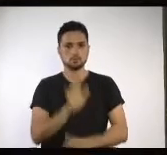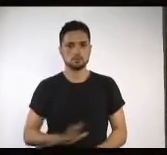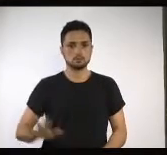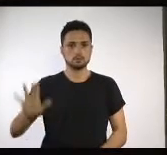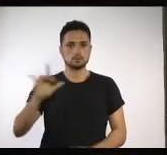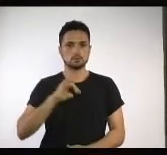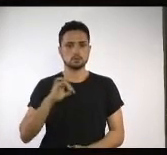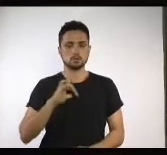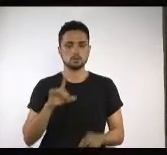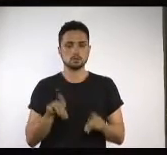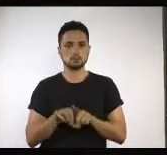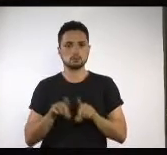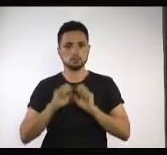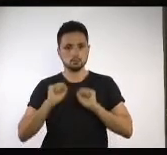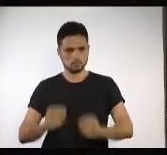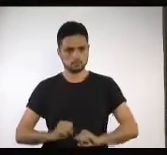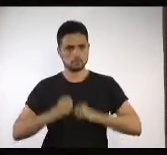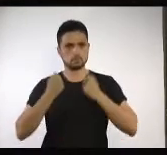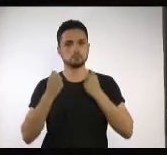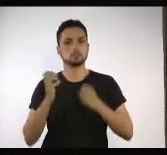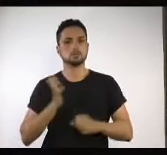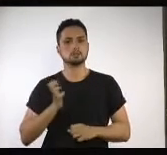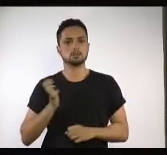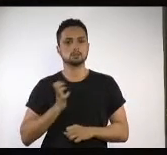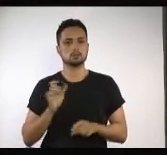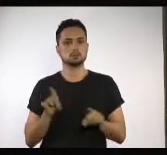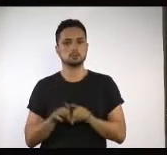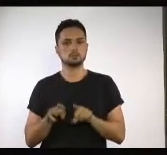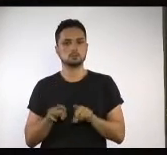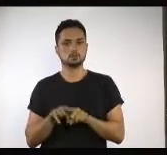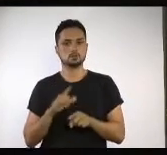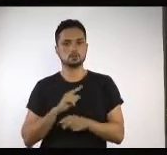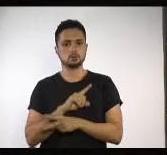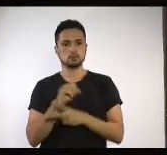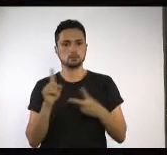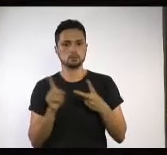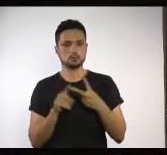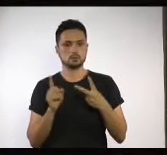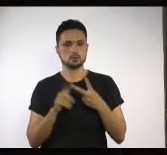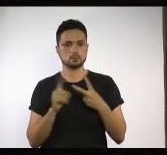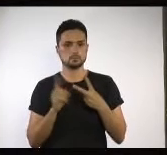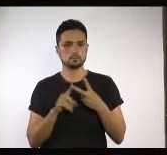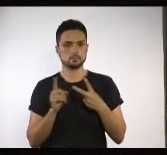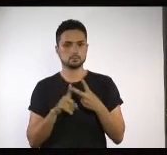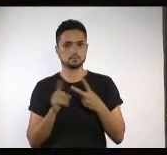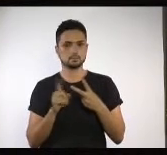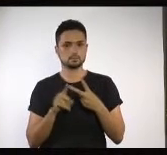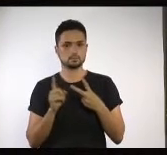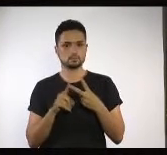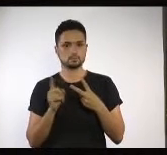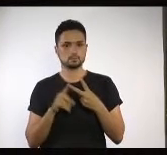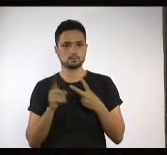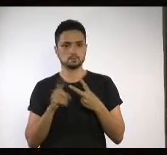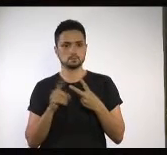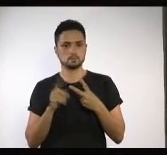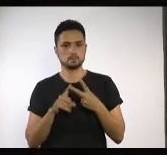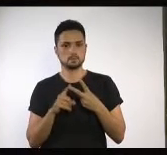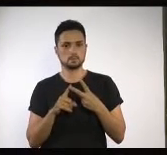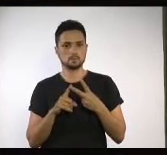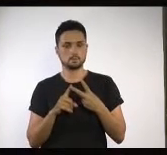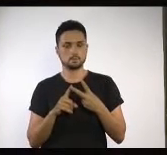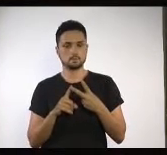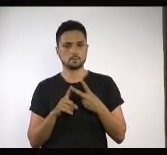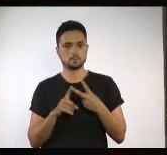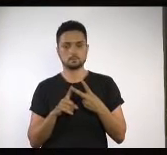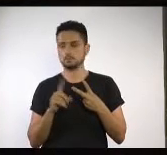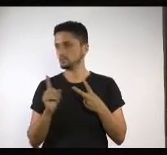da proteção das nossas riquezas. E aí, o segundo ponto, também mencionado pela Mônica, o segundo ponto é a